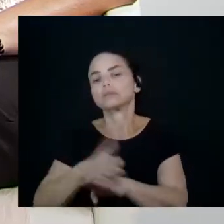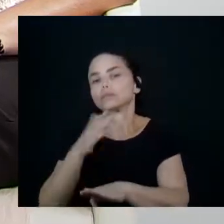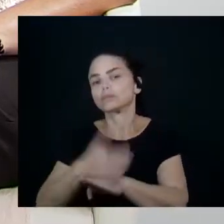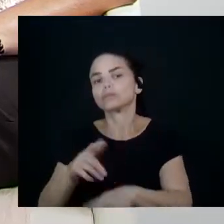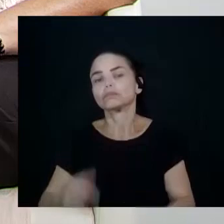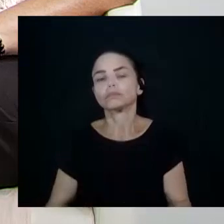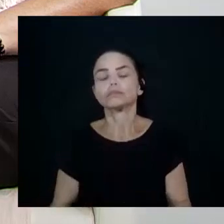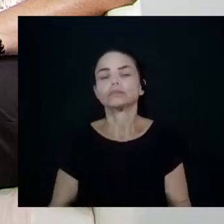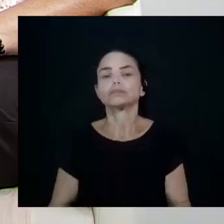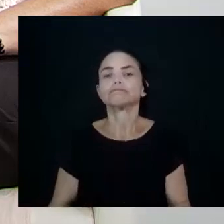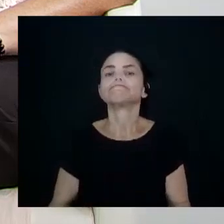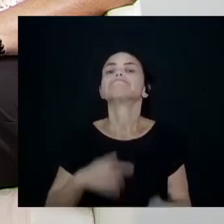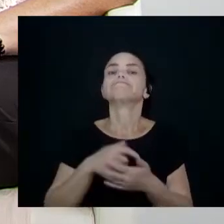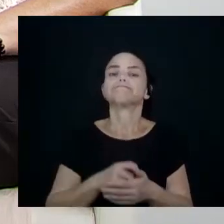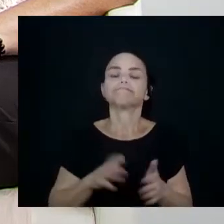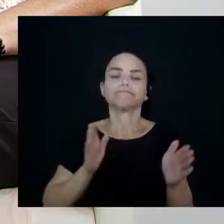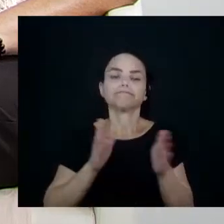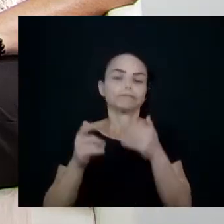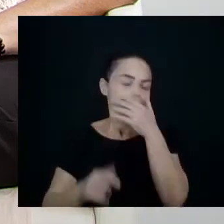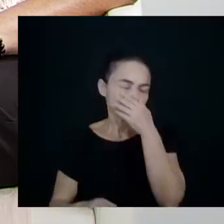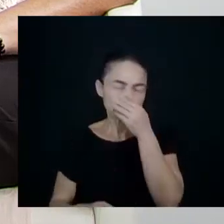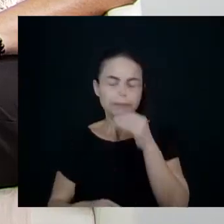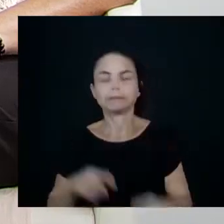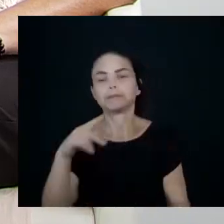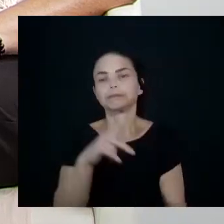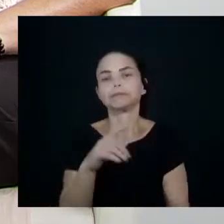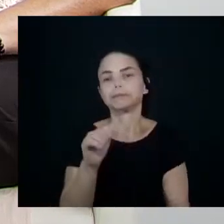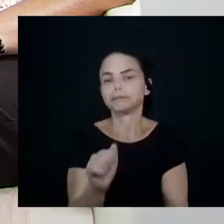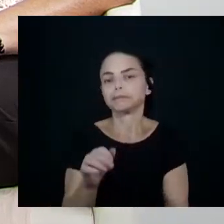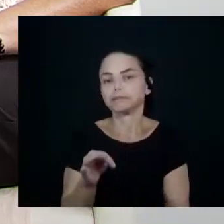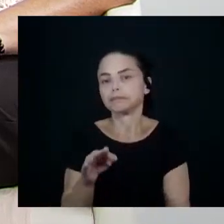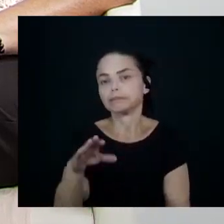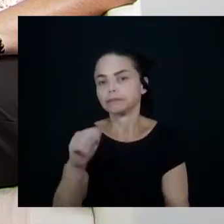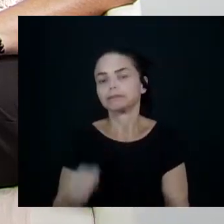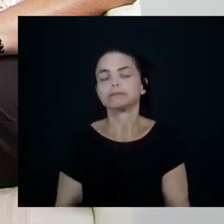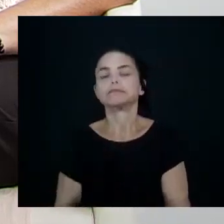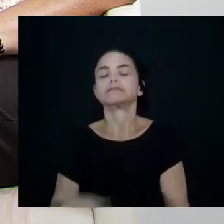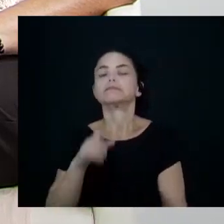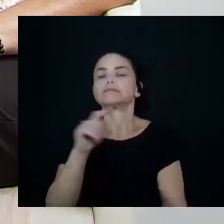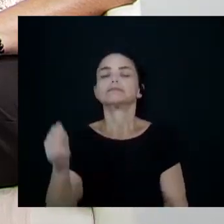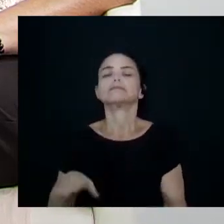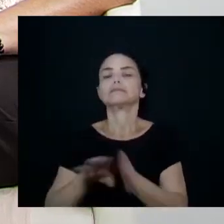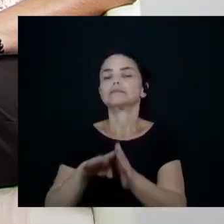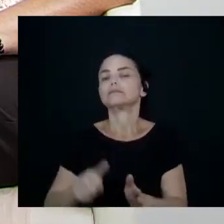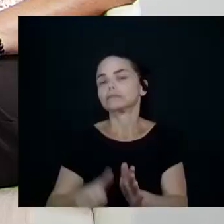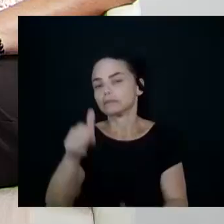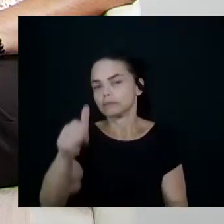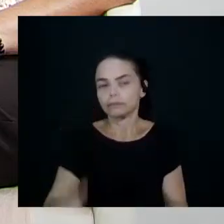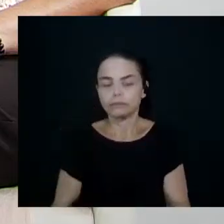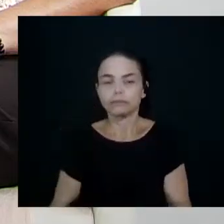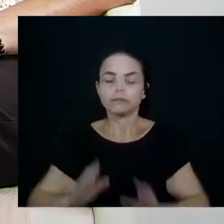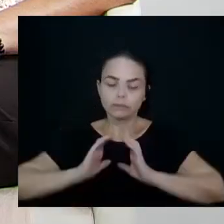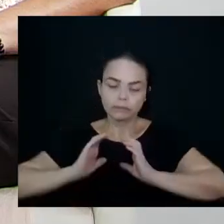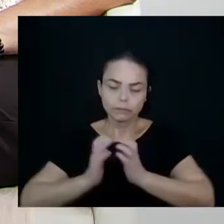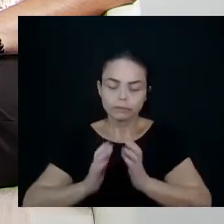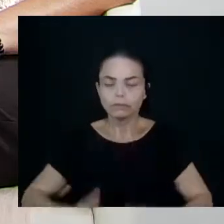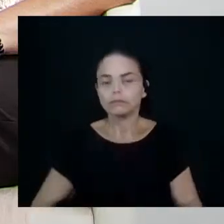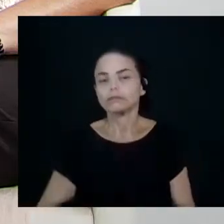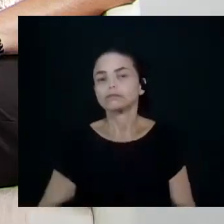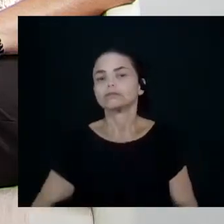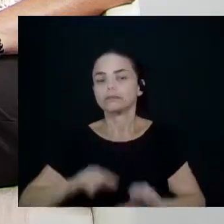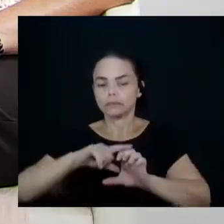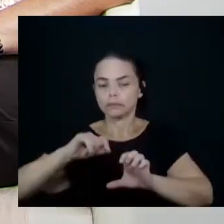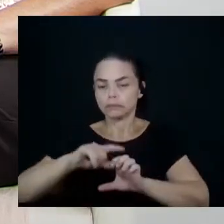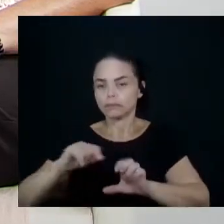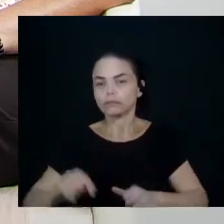a participar, inclusive, desse movimento. Patrícia, conta primeiro para mim, quem chegou primeiro? A comunidade